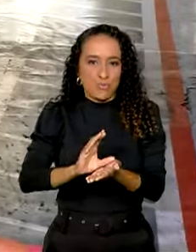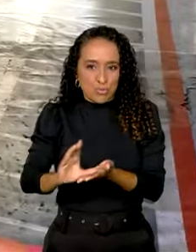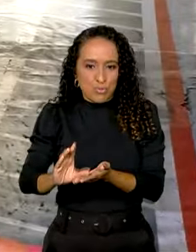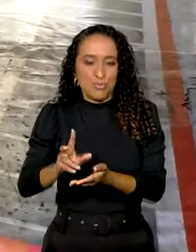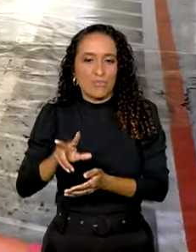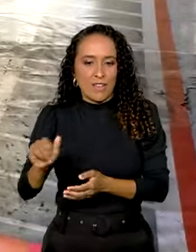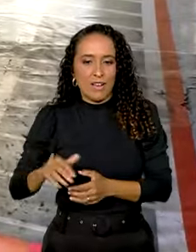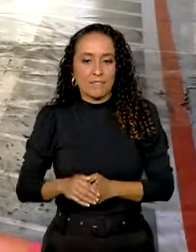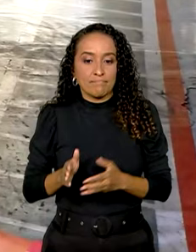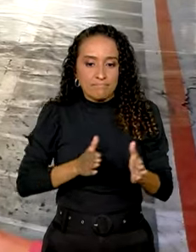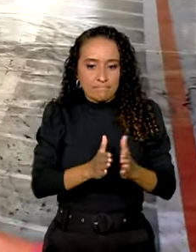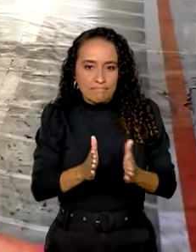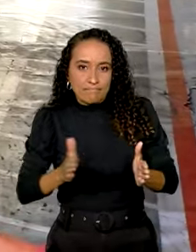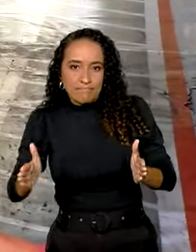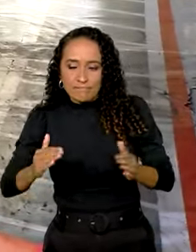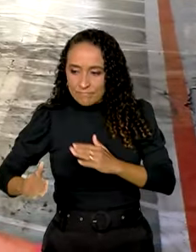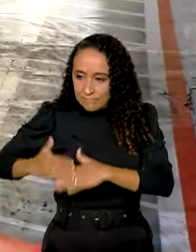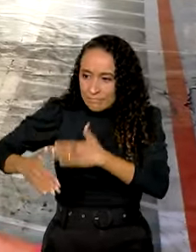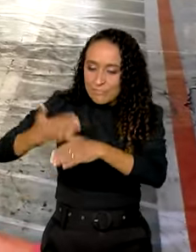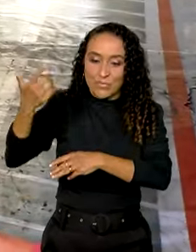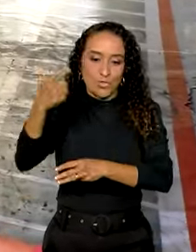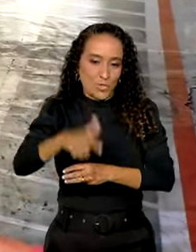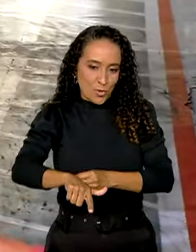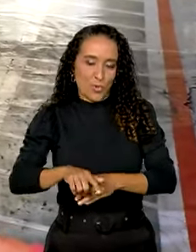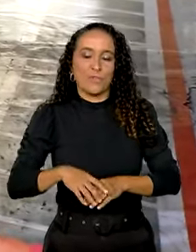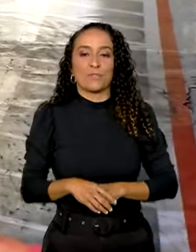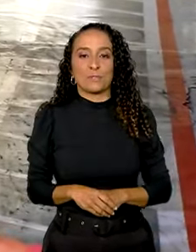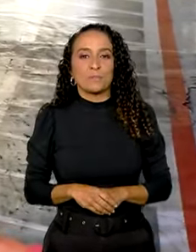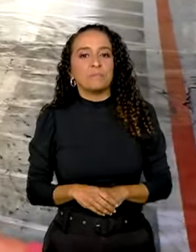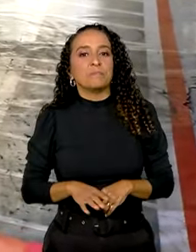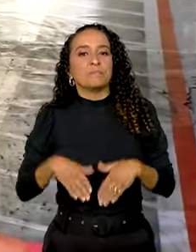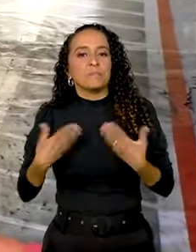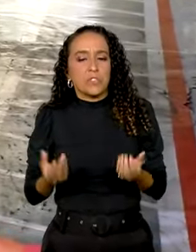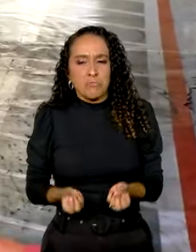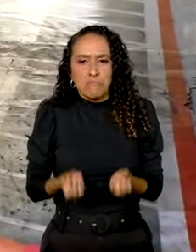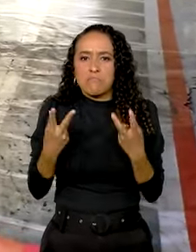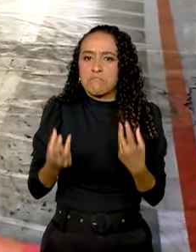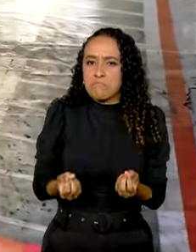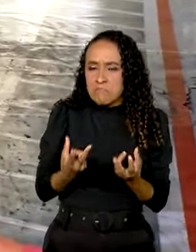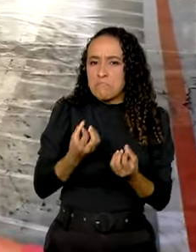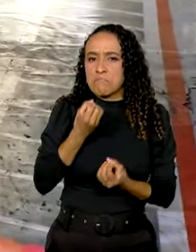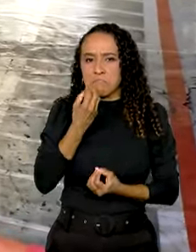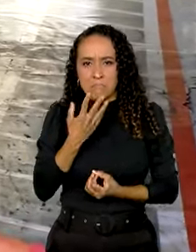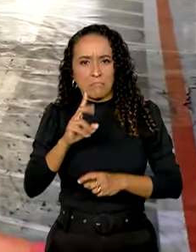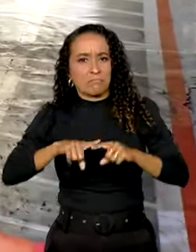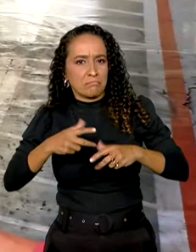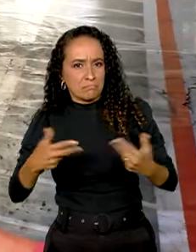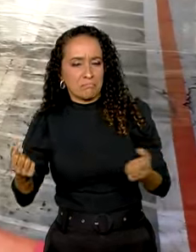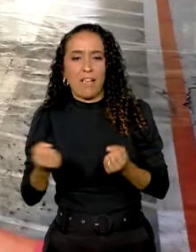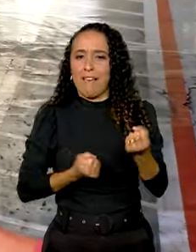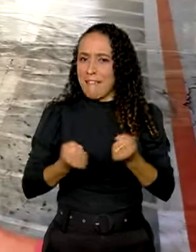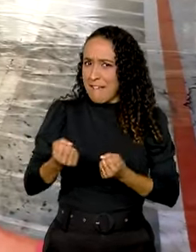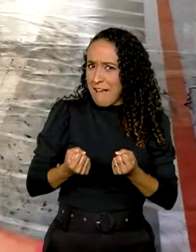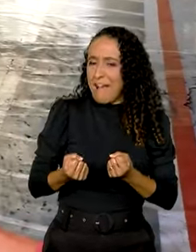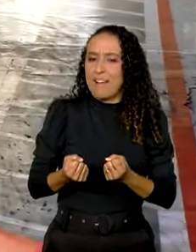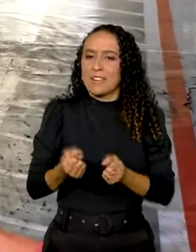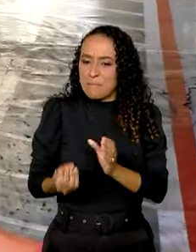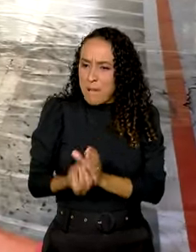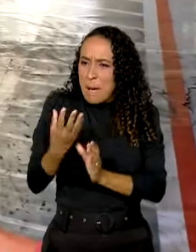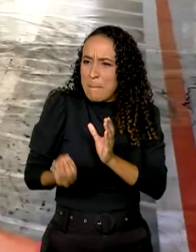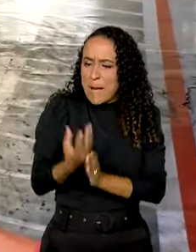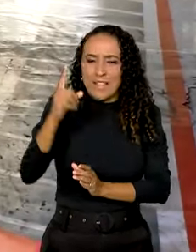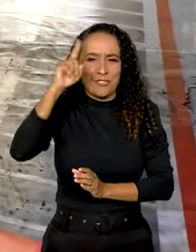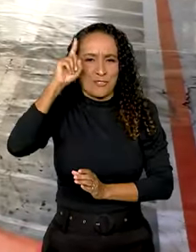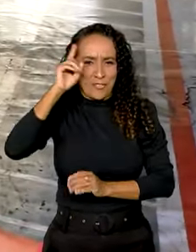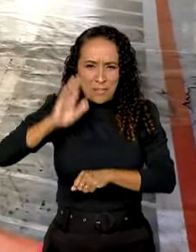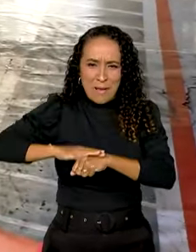Estamos numa fase de crescimento, mais uma vez, né? E vendendo bastante produtos e a gente está aí, produzindo cada dia